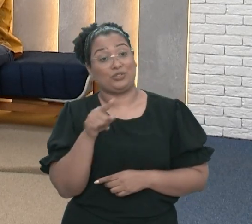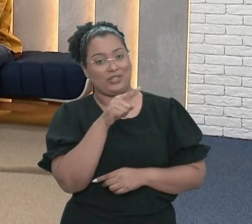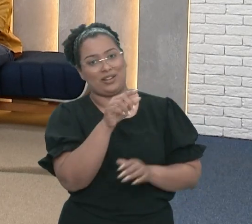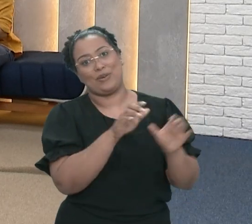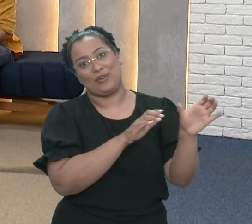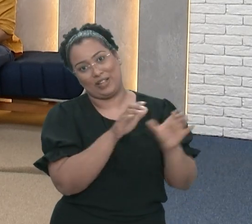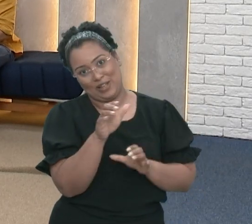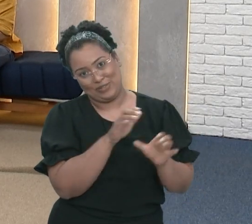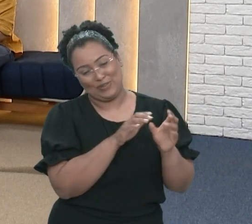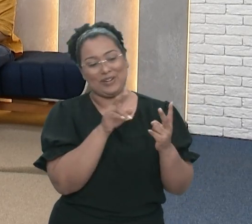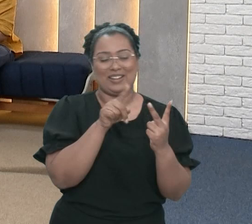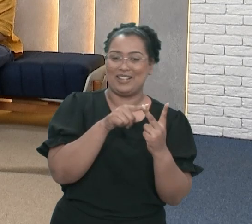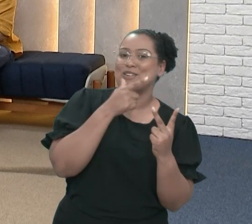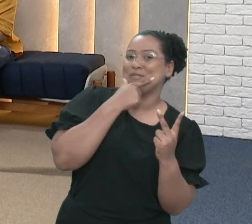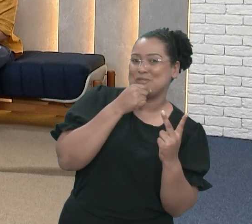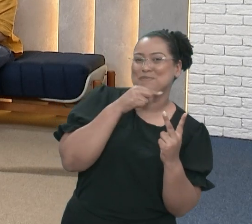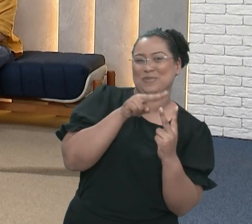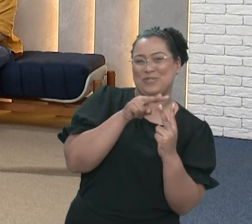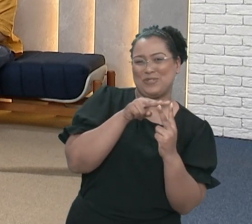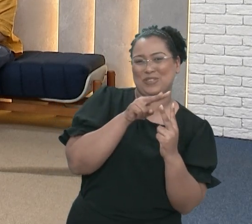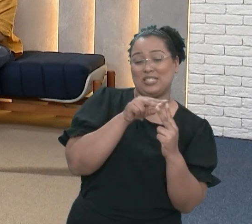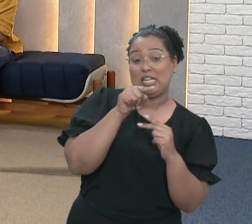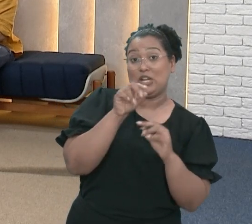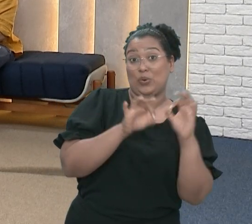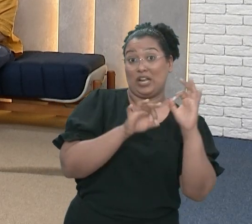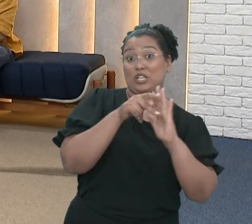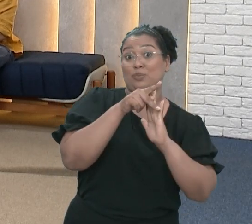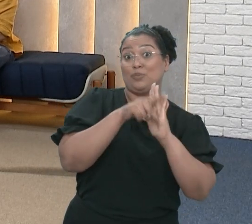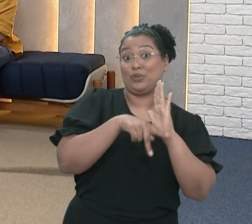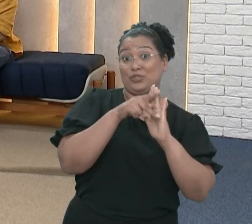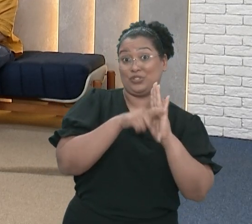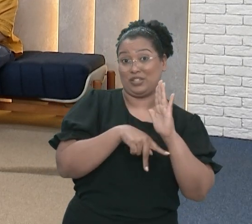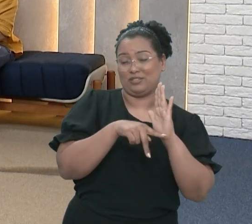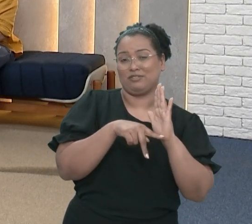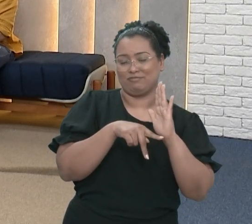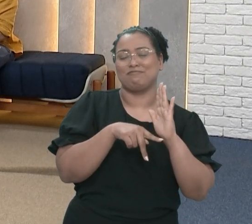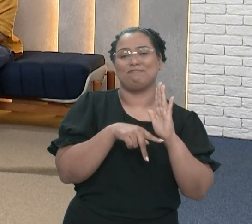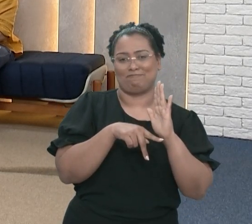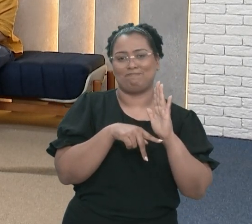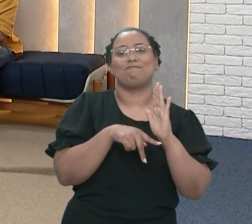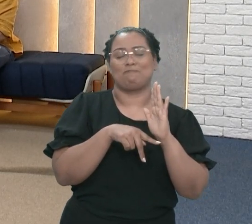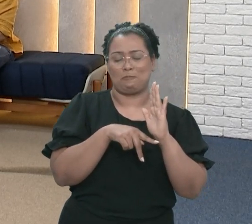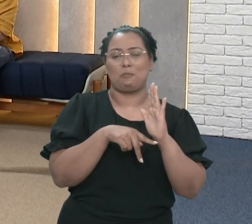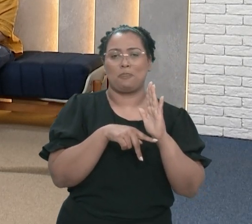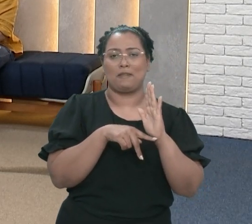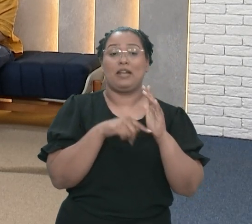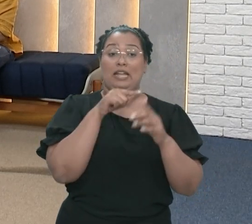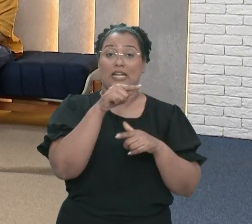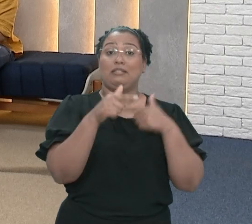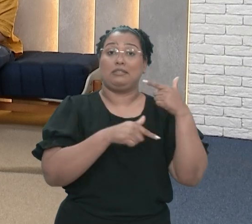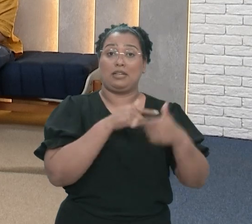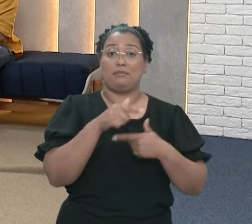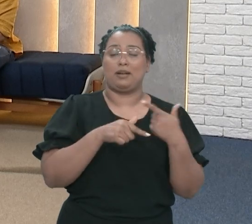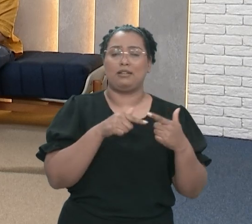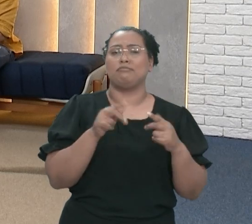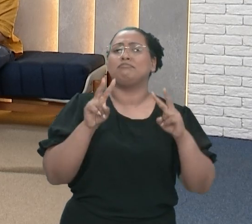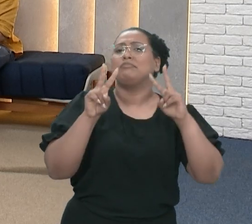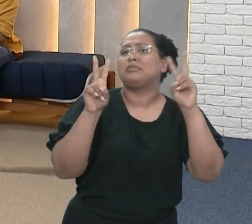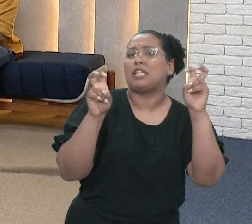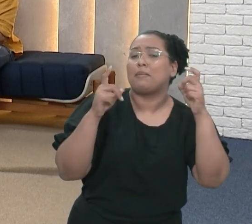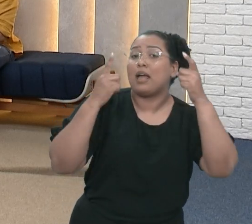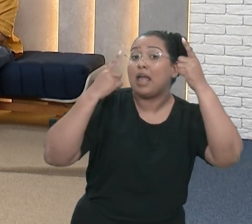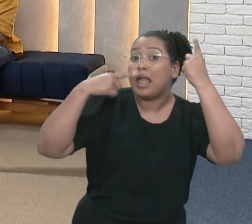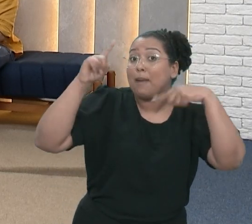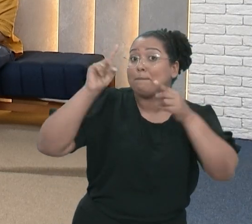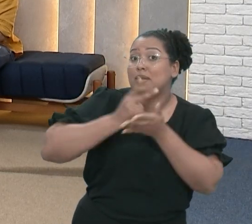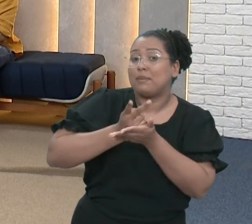professora, que é coordenadora, e também pelo professor Diego. Eles que fazem parte, então, desse projeto, né, o projeto Epilepsia em Foco. Quero